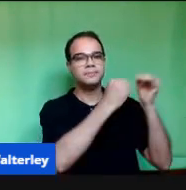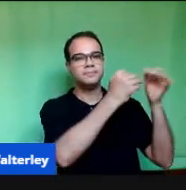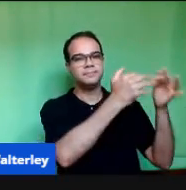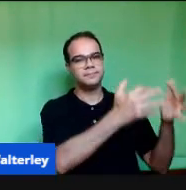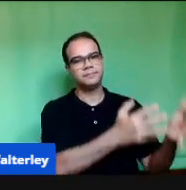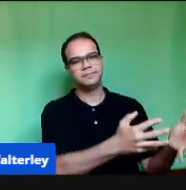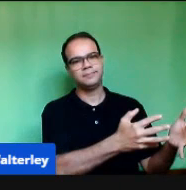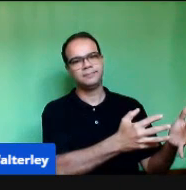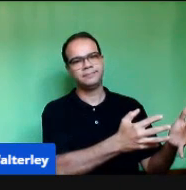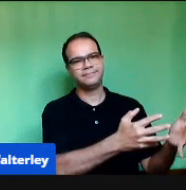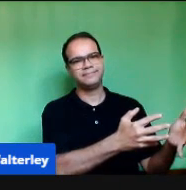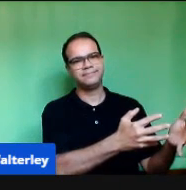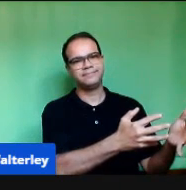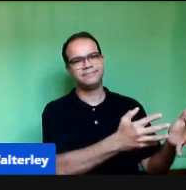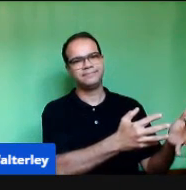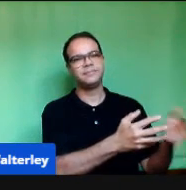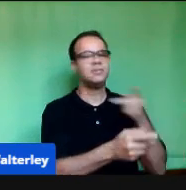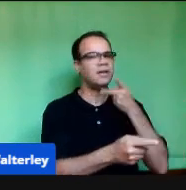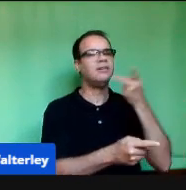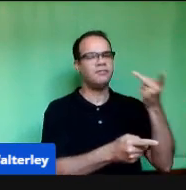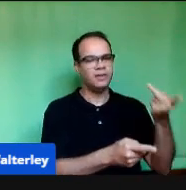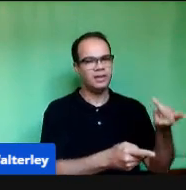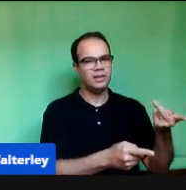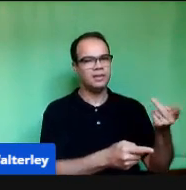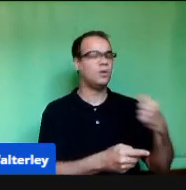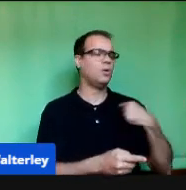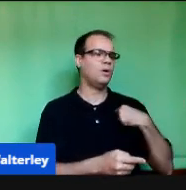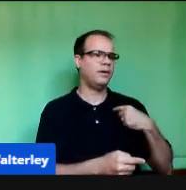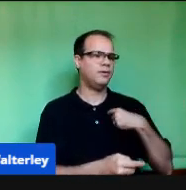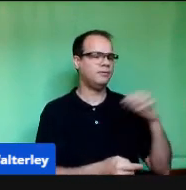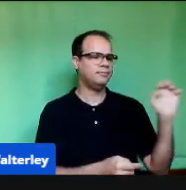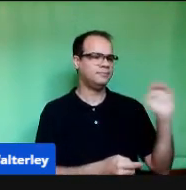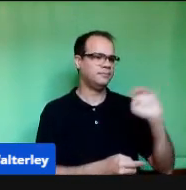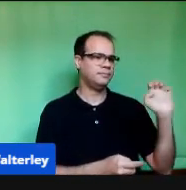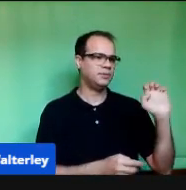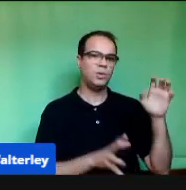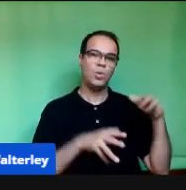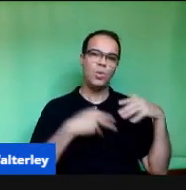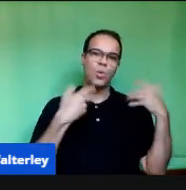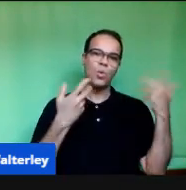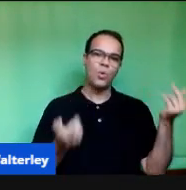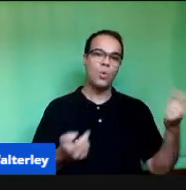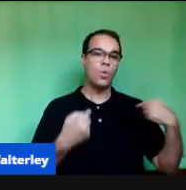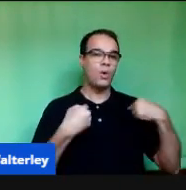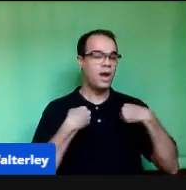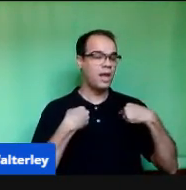não têm nenhum problema em falar que elas são heterossexuais, porque isso faz